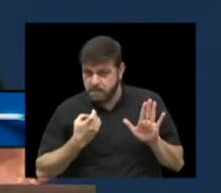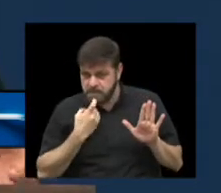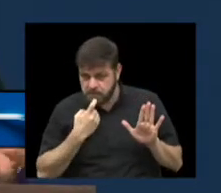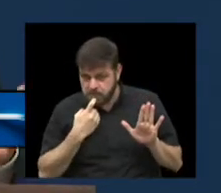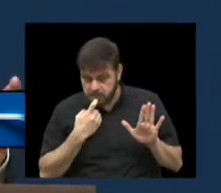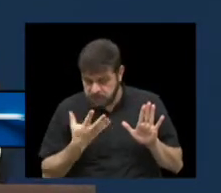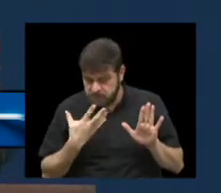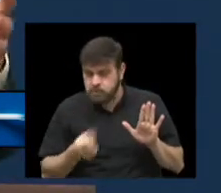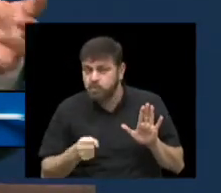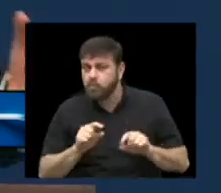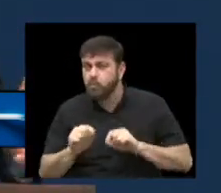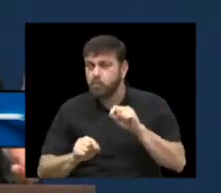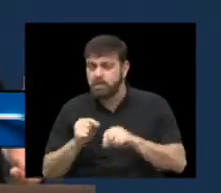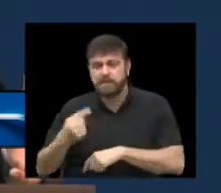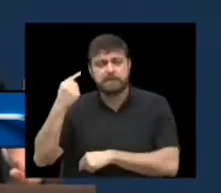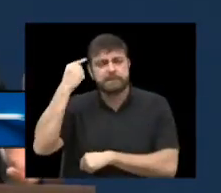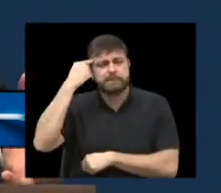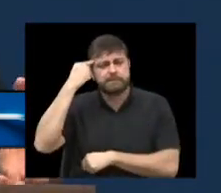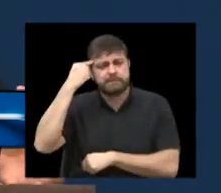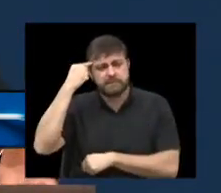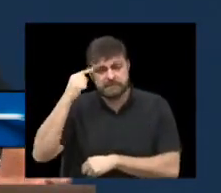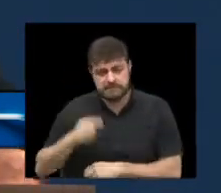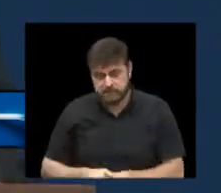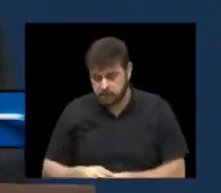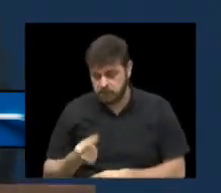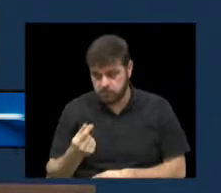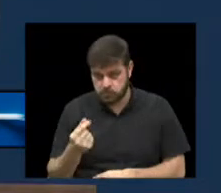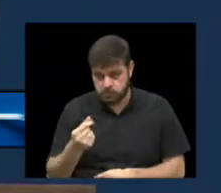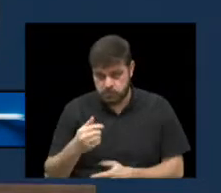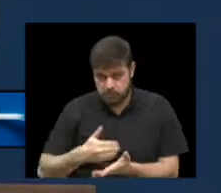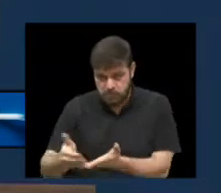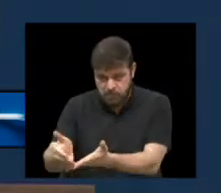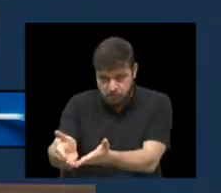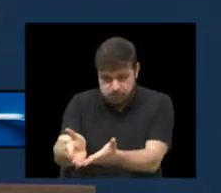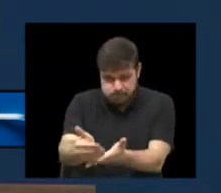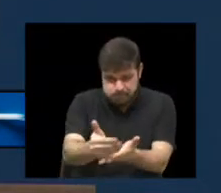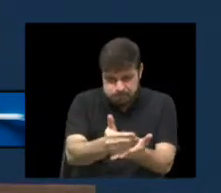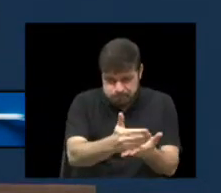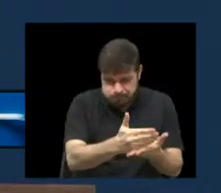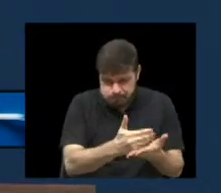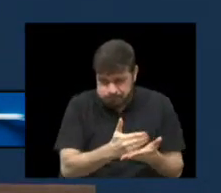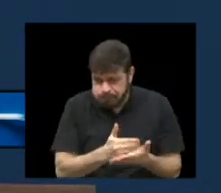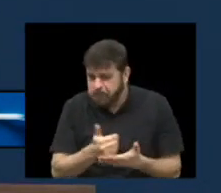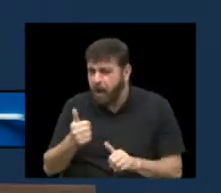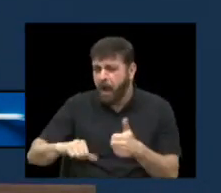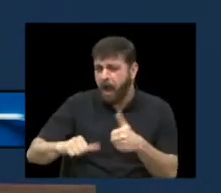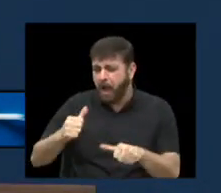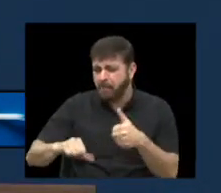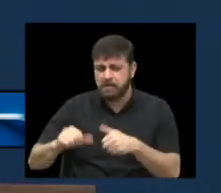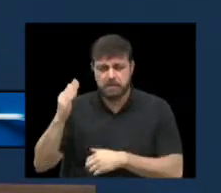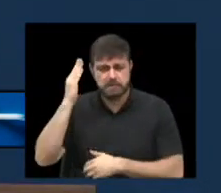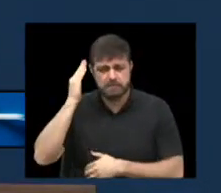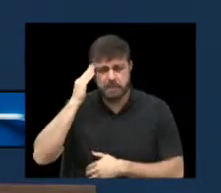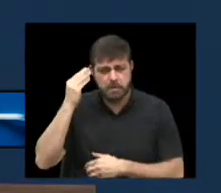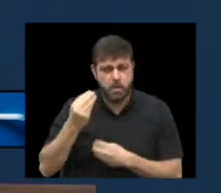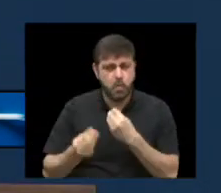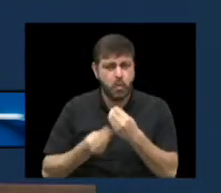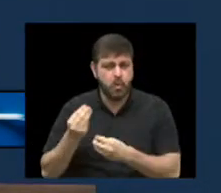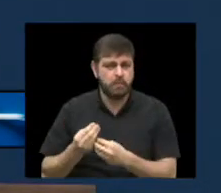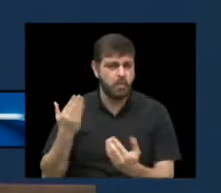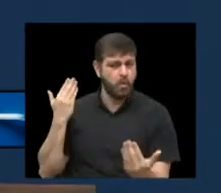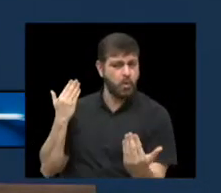diretriz projetar o crescimento da receita a partir de uma análise do comportamento da receita